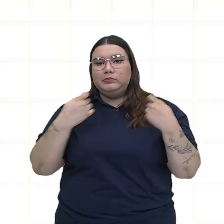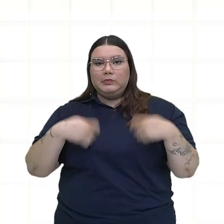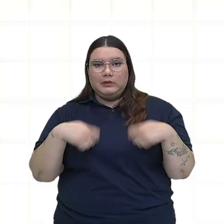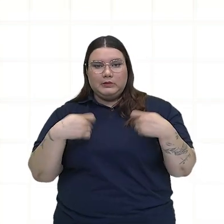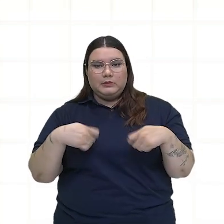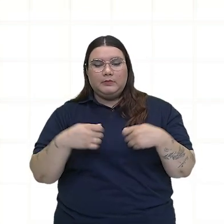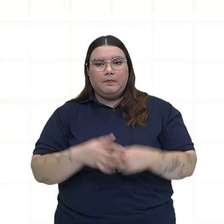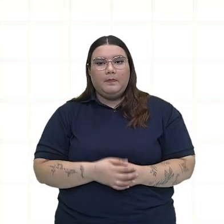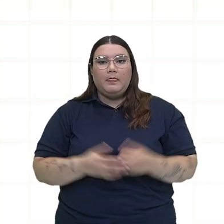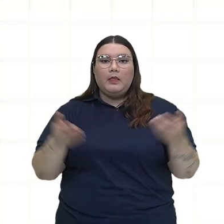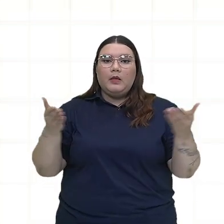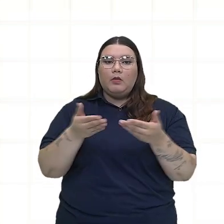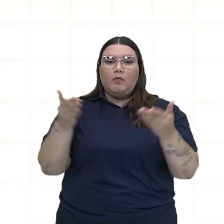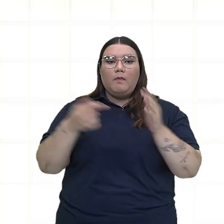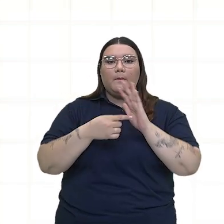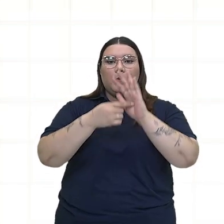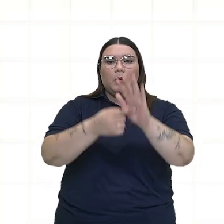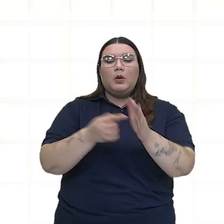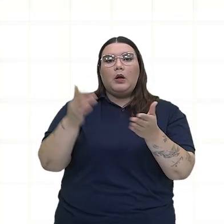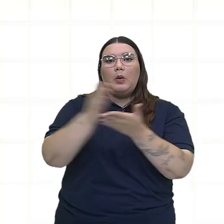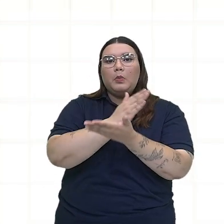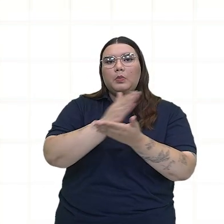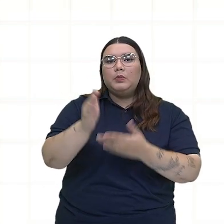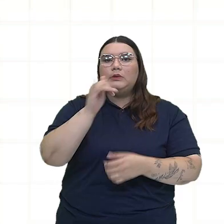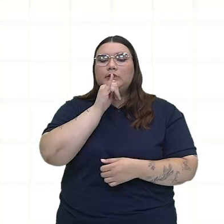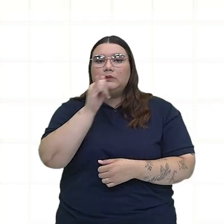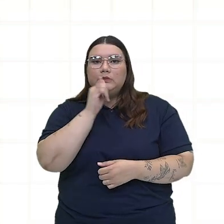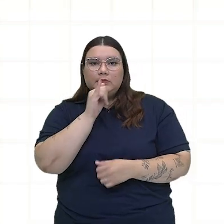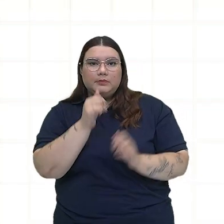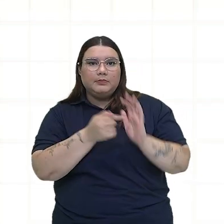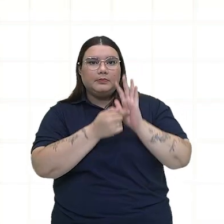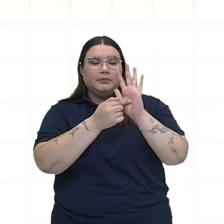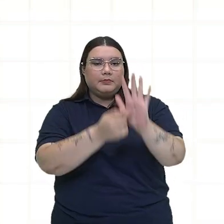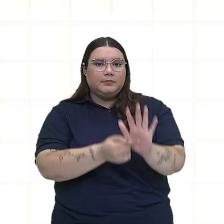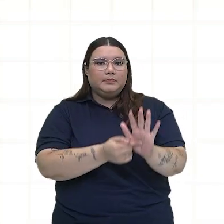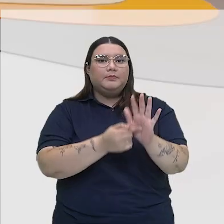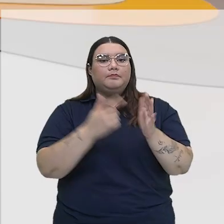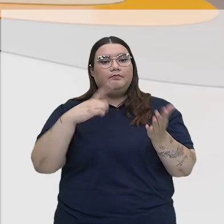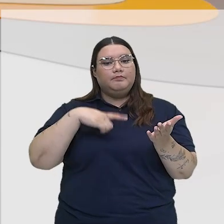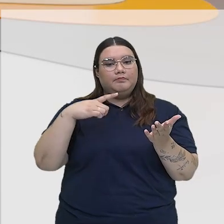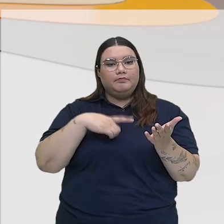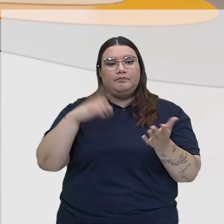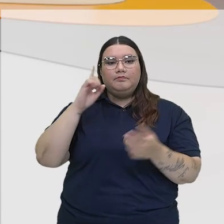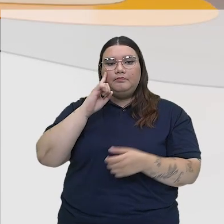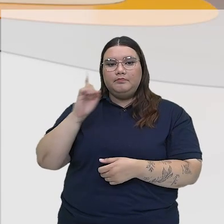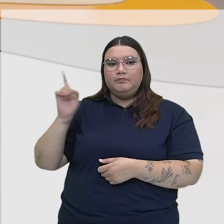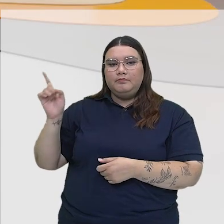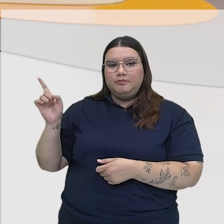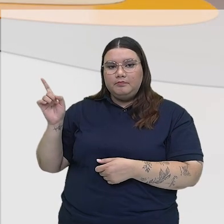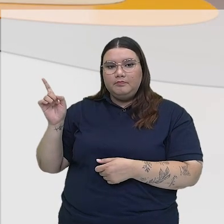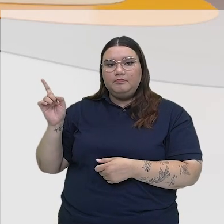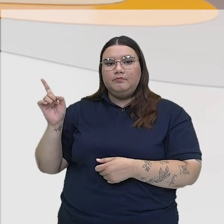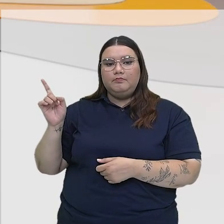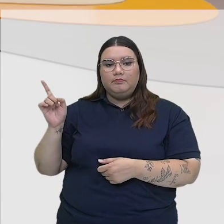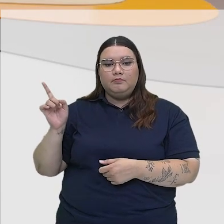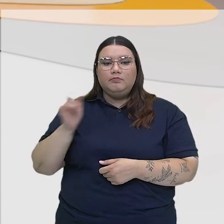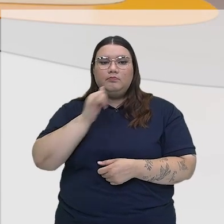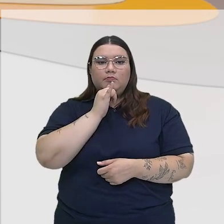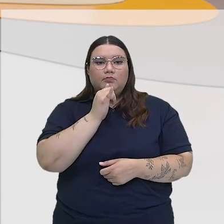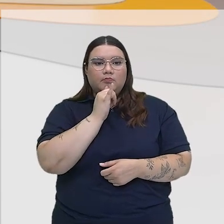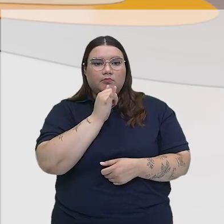frequente. Vamos, então, a alguns dos exemplos que a gente vai poder ter da irrigação. A gente tem aqui, por